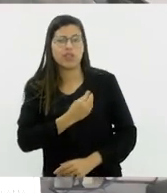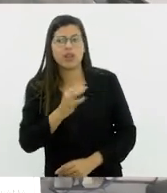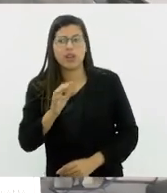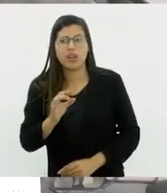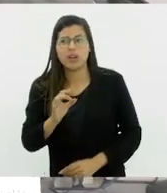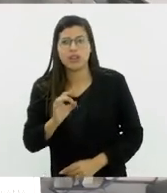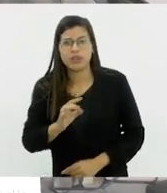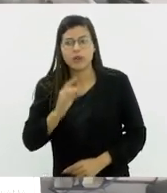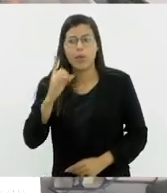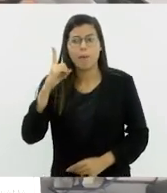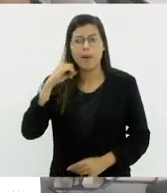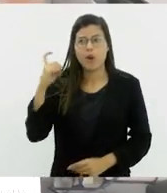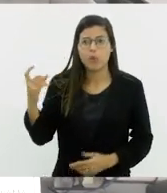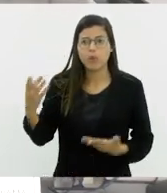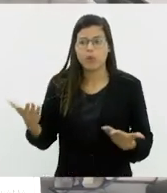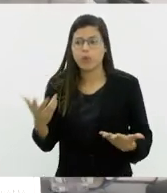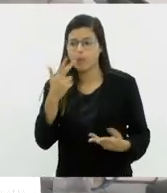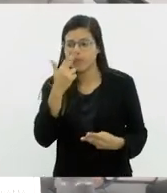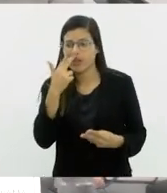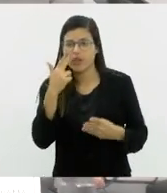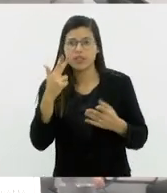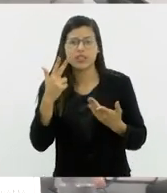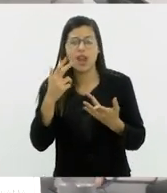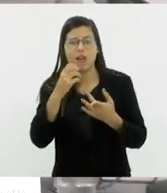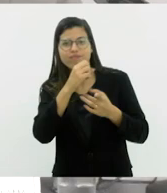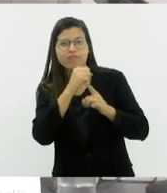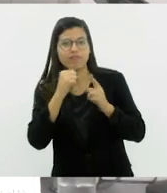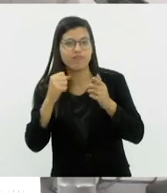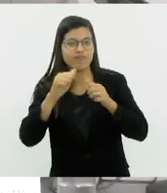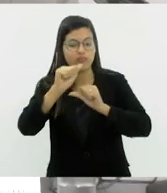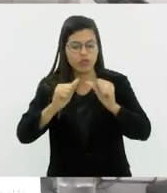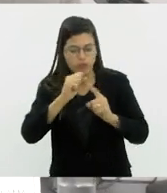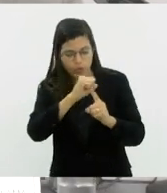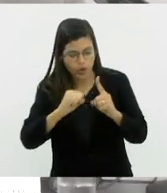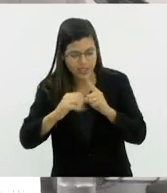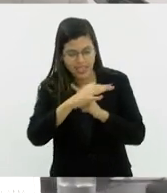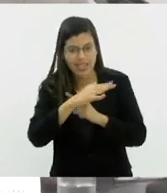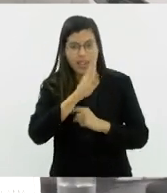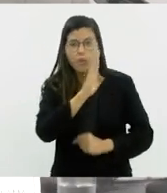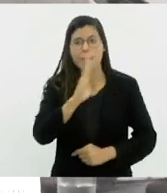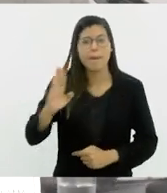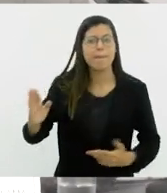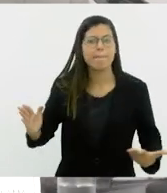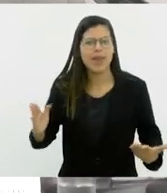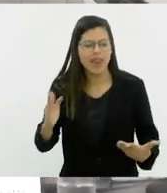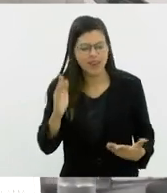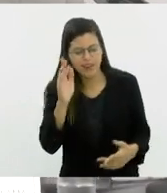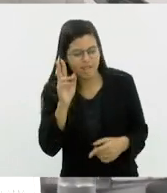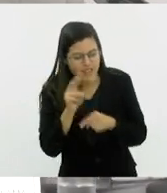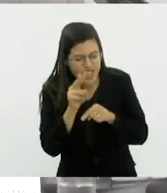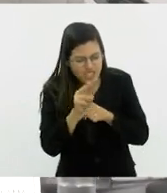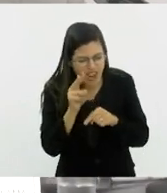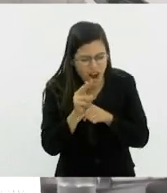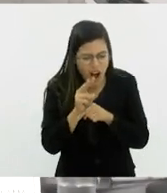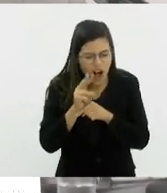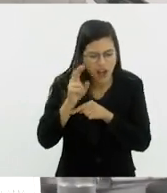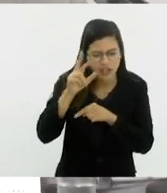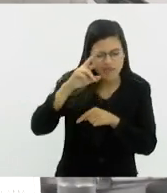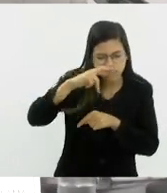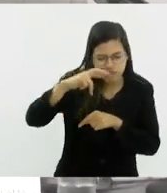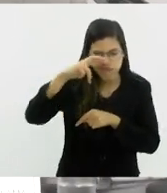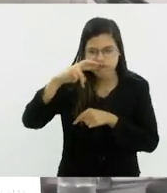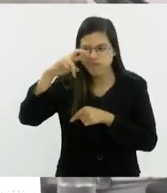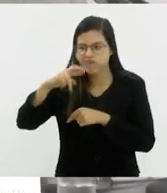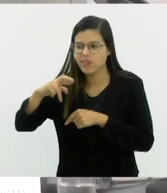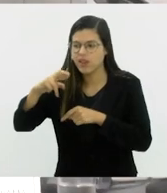coisa, transformar a sociedade num BBB. Quer dizer, então não era nem um pão de açúcar ou corcovado, era a casa dos